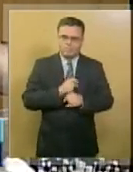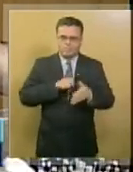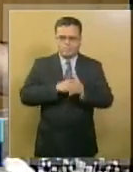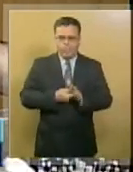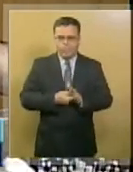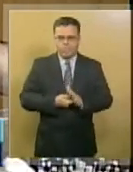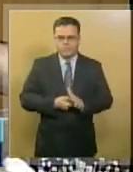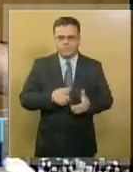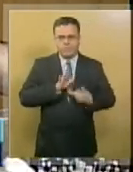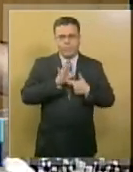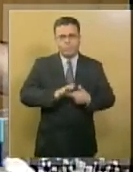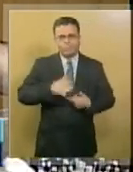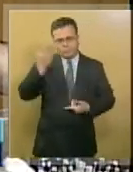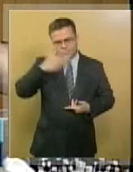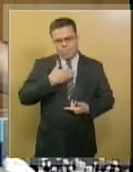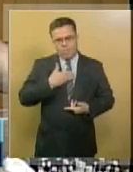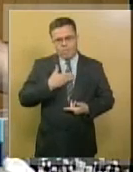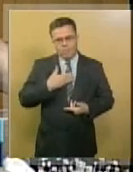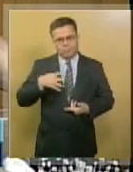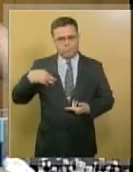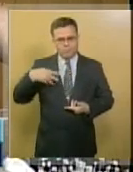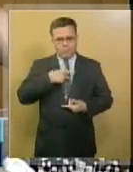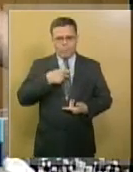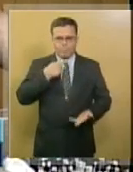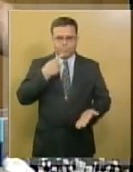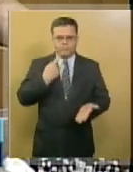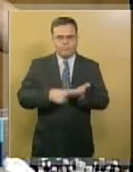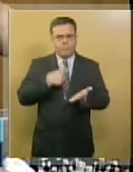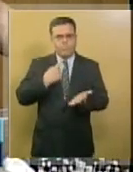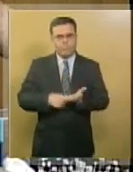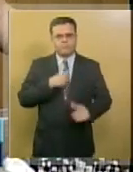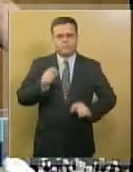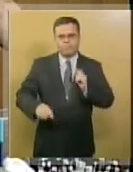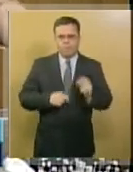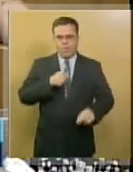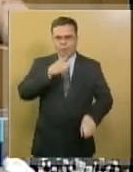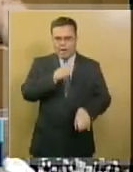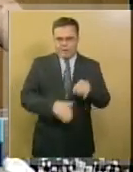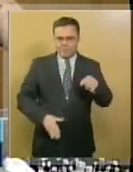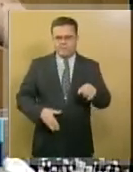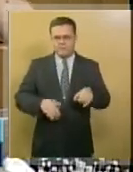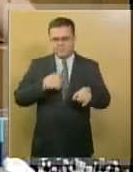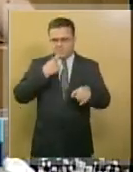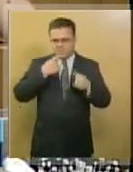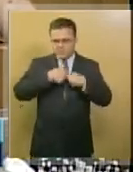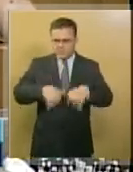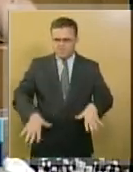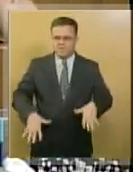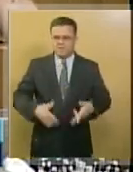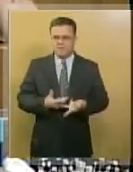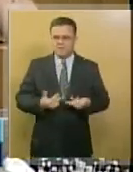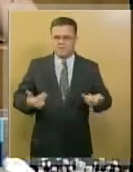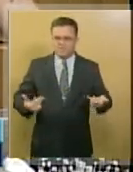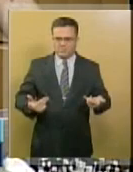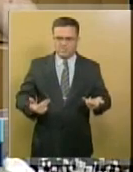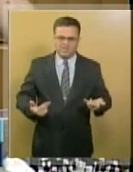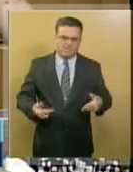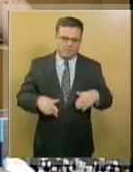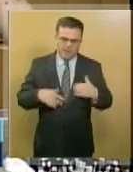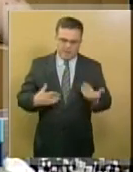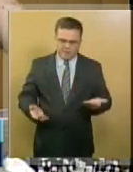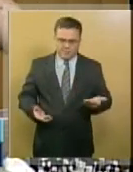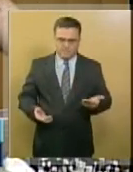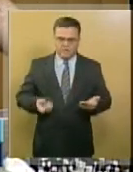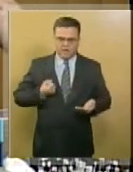foi provado ao Ministério Público que ao cortar esses animais, o que sobrava de sangue e de pedaço de animal, pedaços menores,